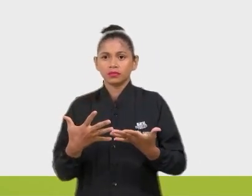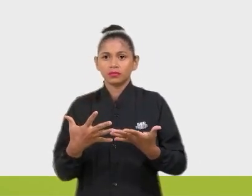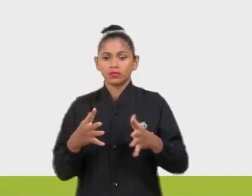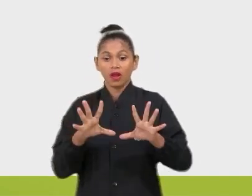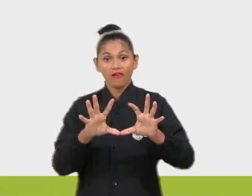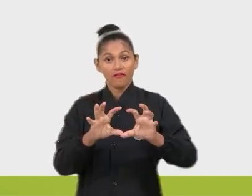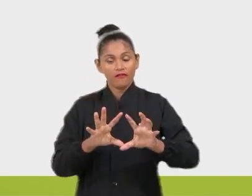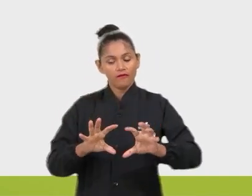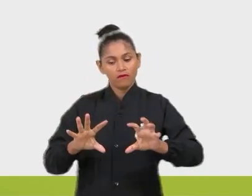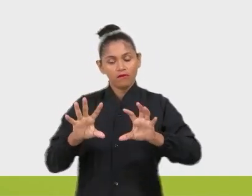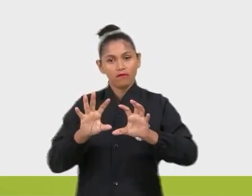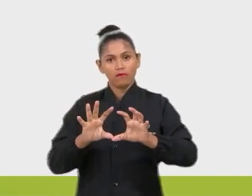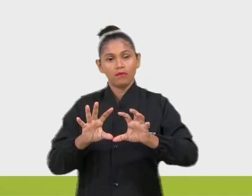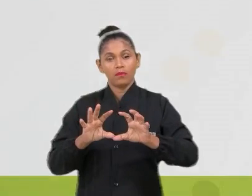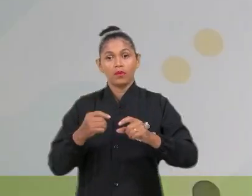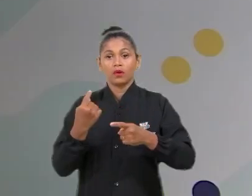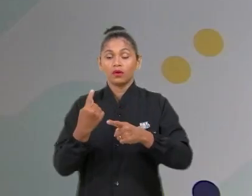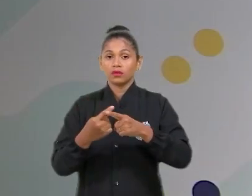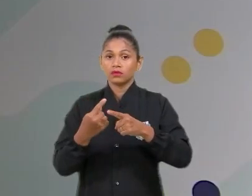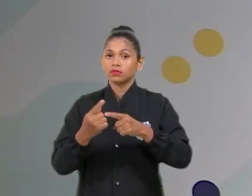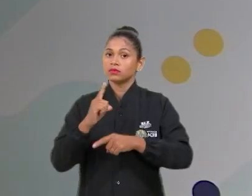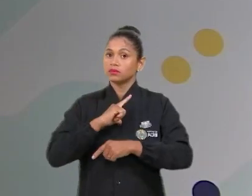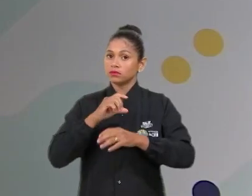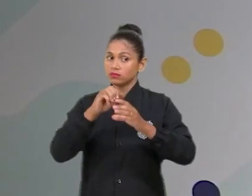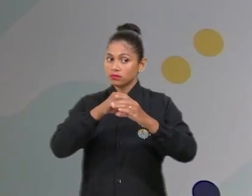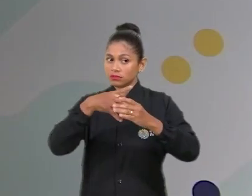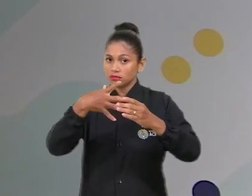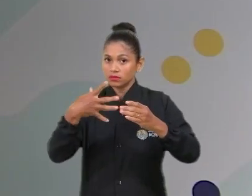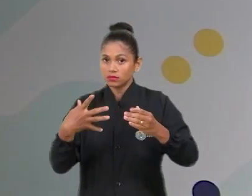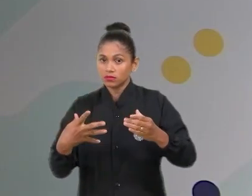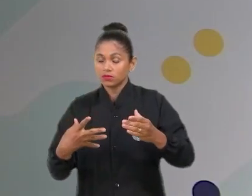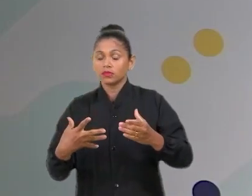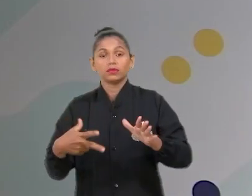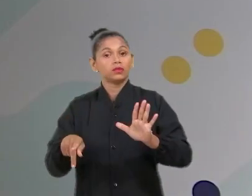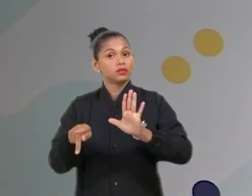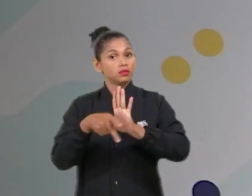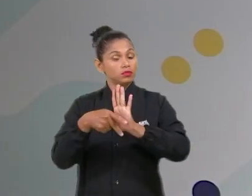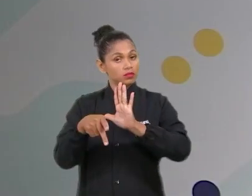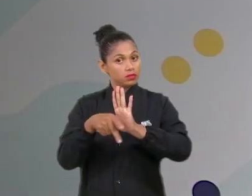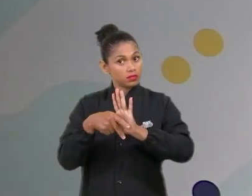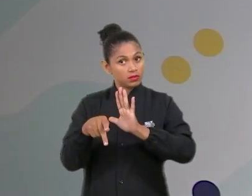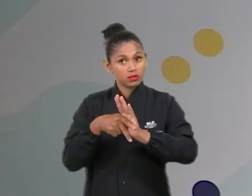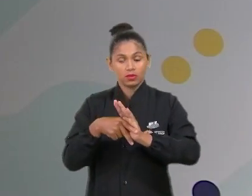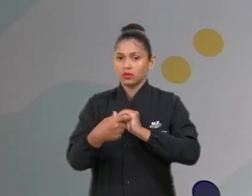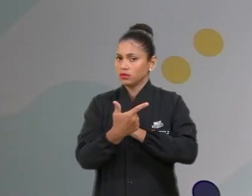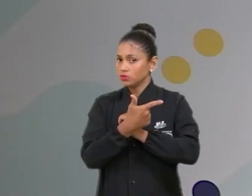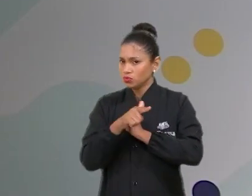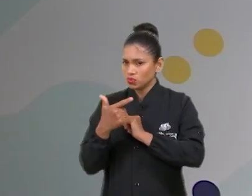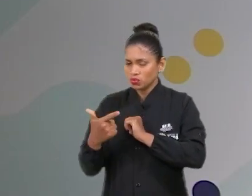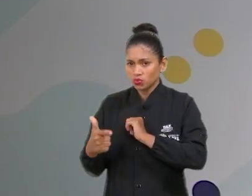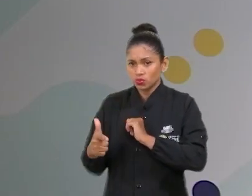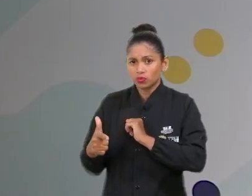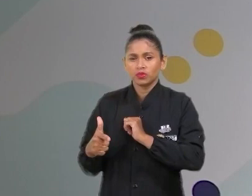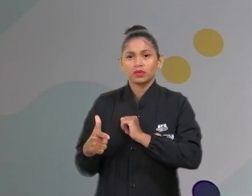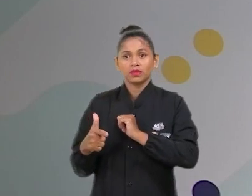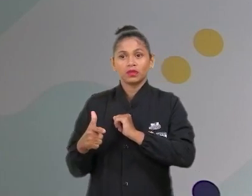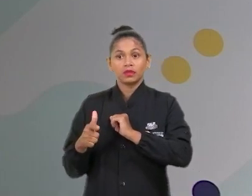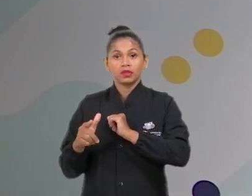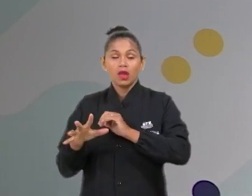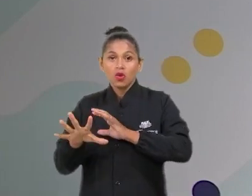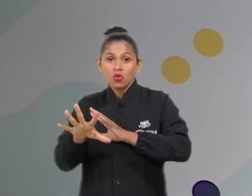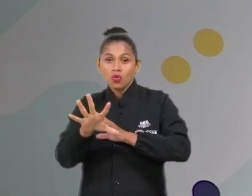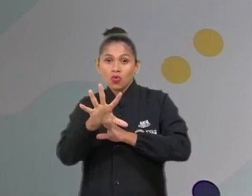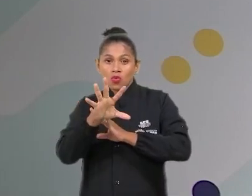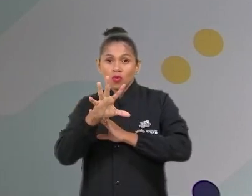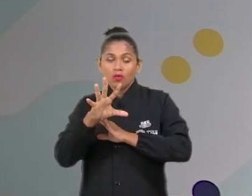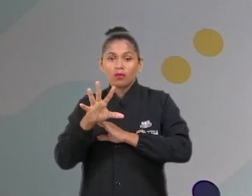os metais eles tinham lá uma característica que era o brilho. Já os não metais, eles não vão ter essa característica tão específica, tá?